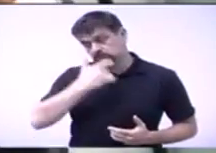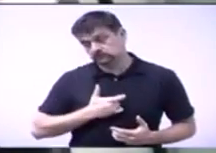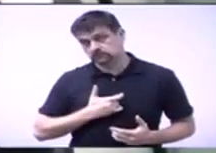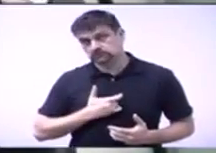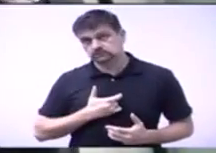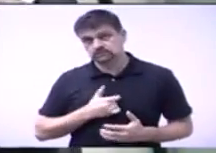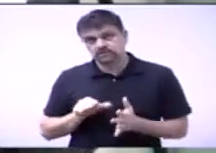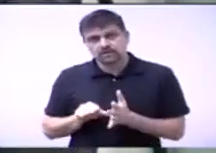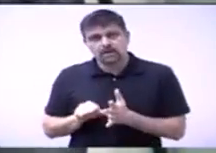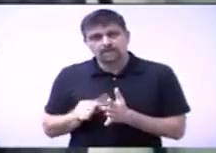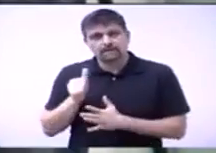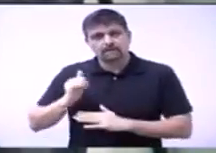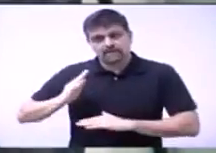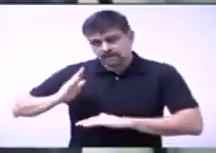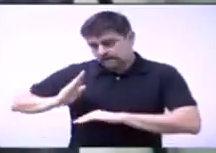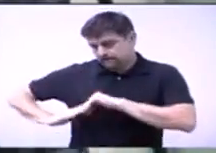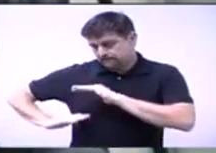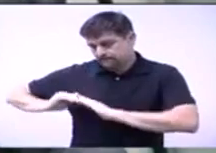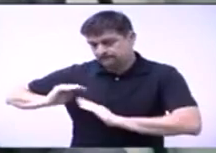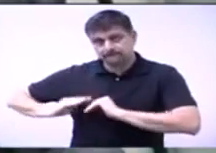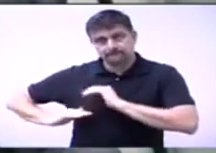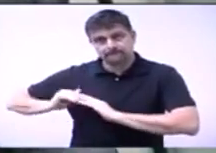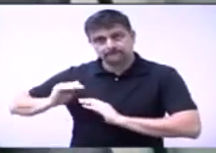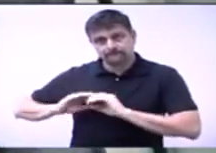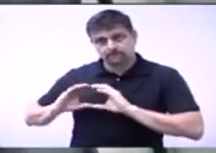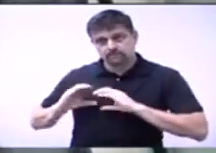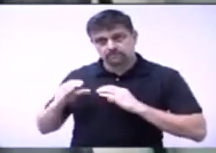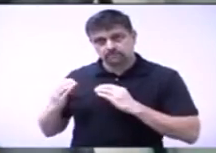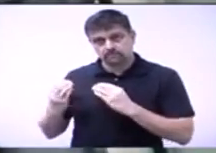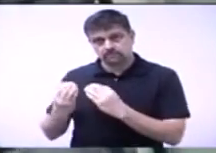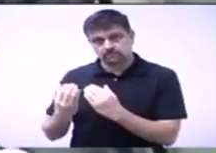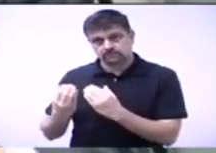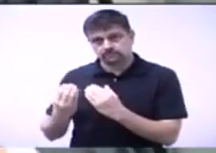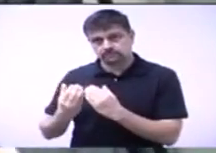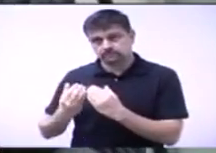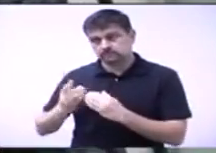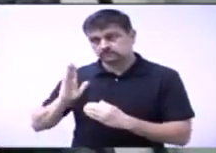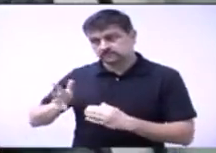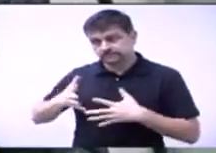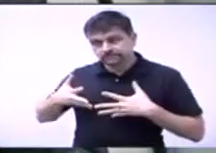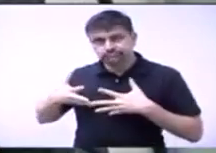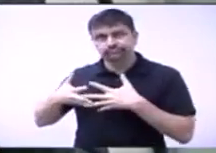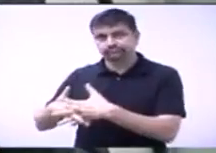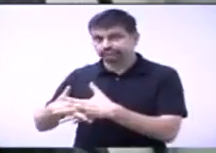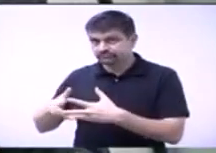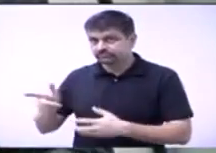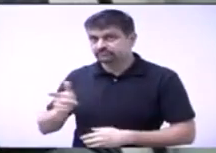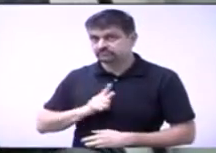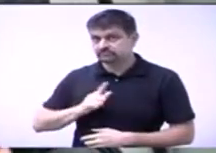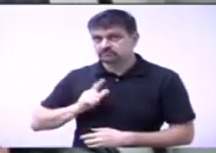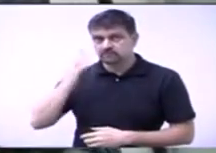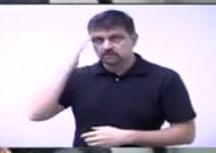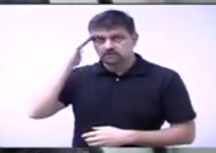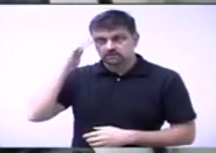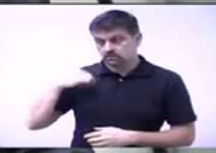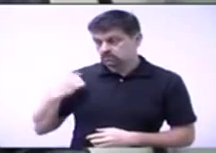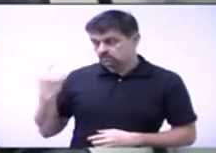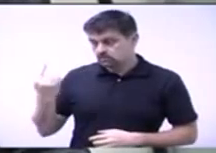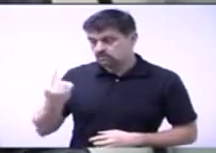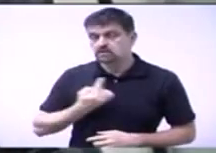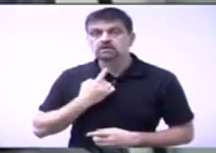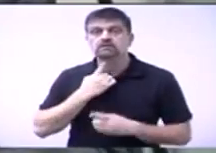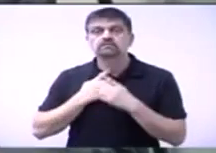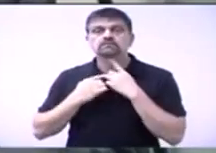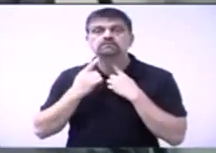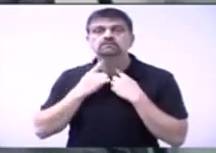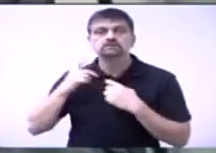desde o meu primeiro ato nessa casa, que já foi bem polêmico, desde que eu entendo que quando a gente se sujeita a entrar na política,